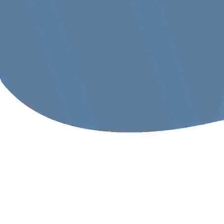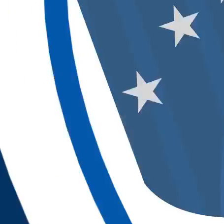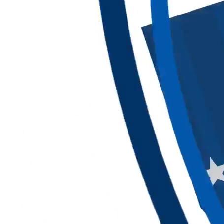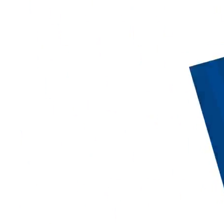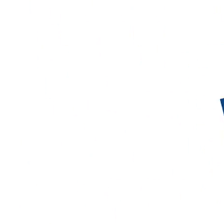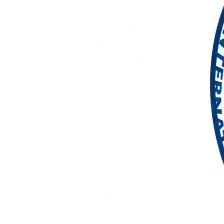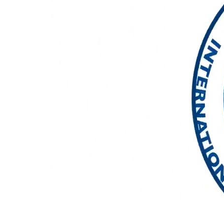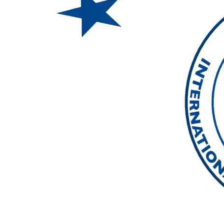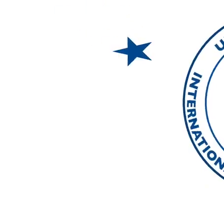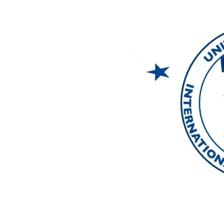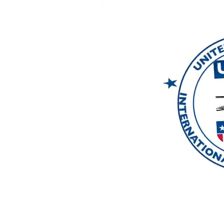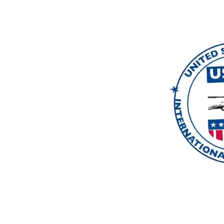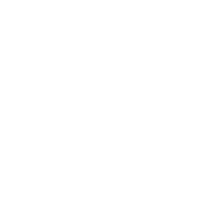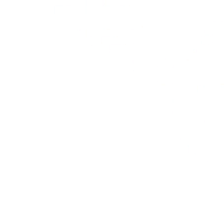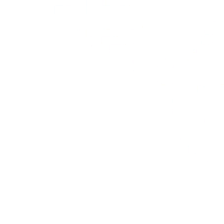Beijo, tchau.